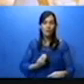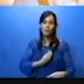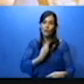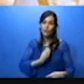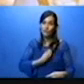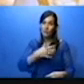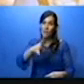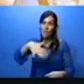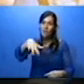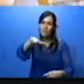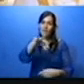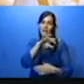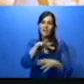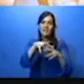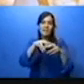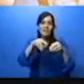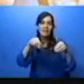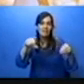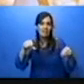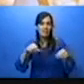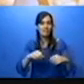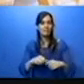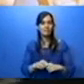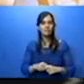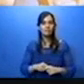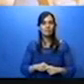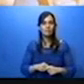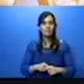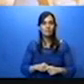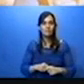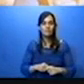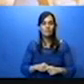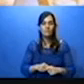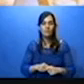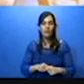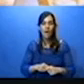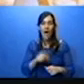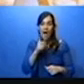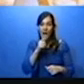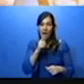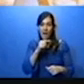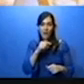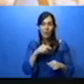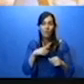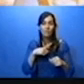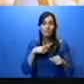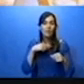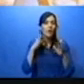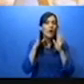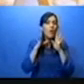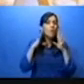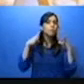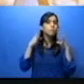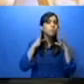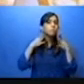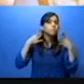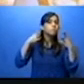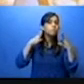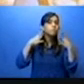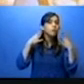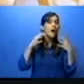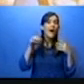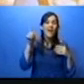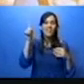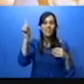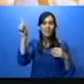terrestre. Como exemplo, animal aquático respira por brânquias, também chamadas popularmente de guelras. Esse